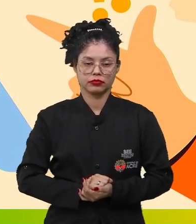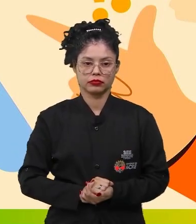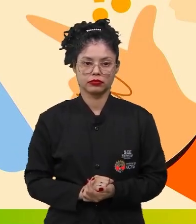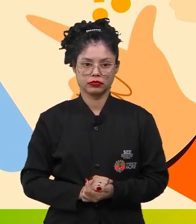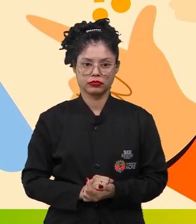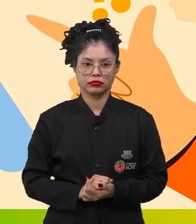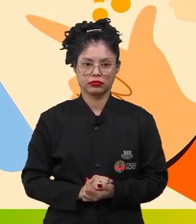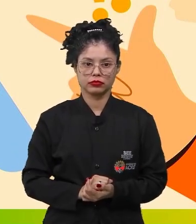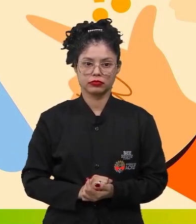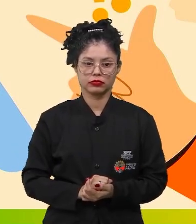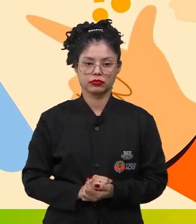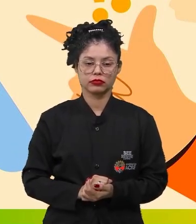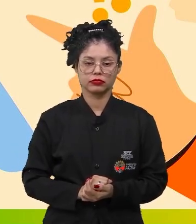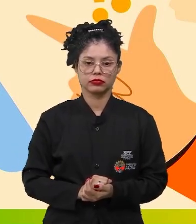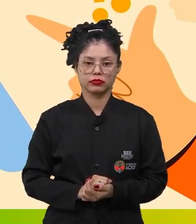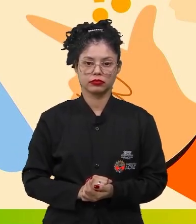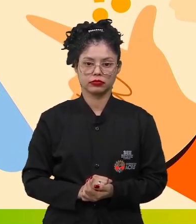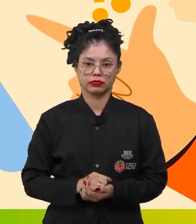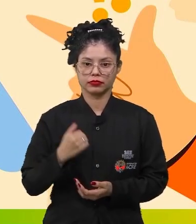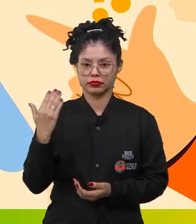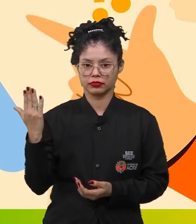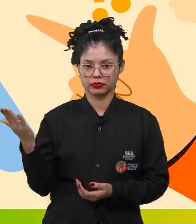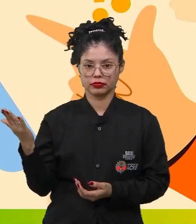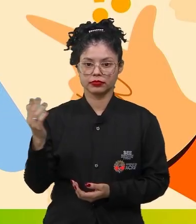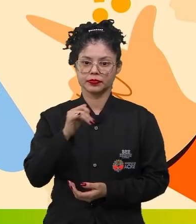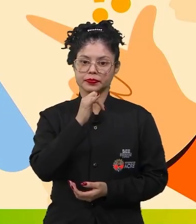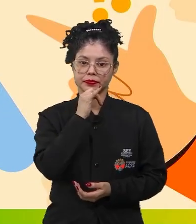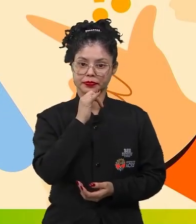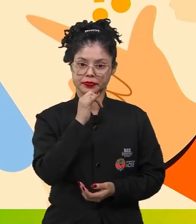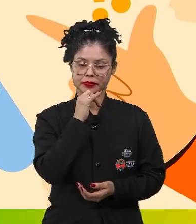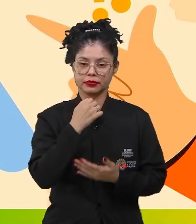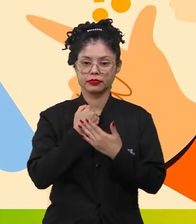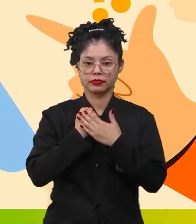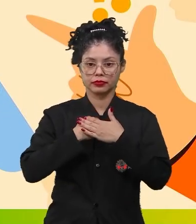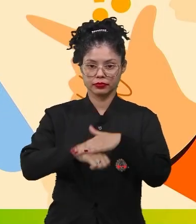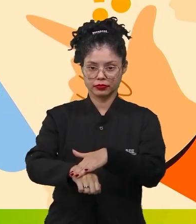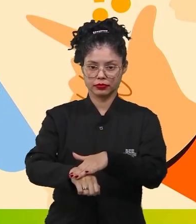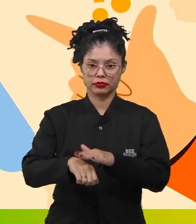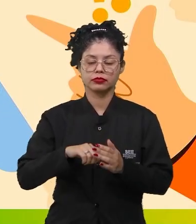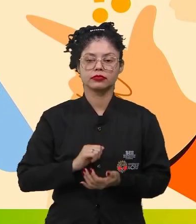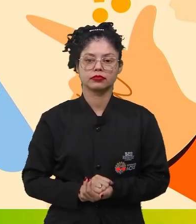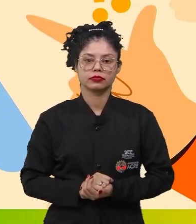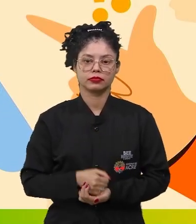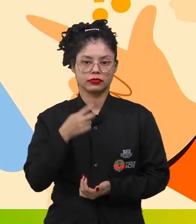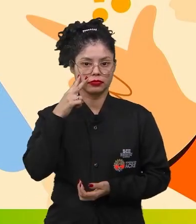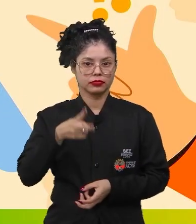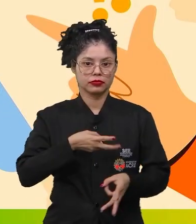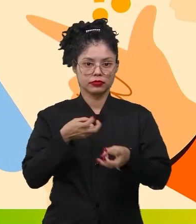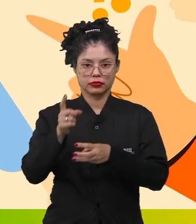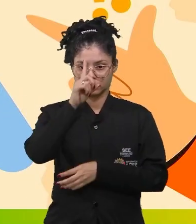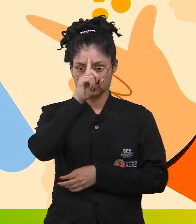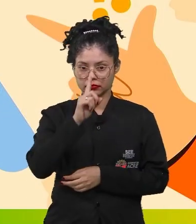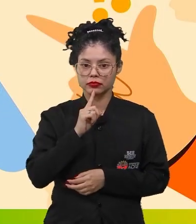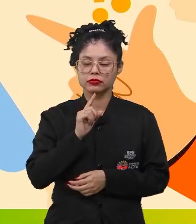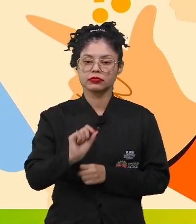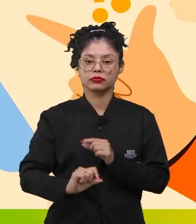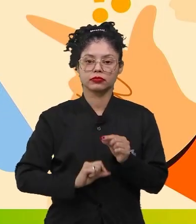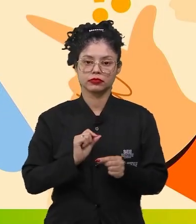pessoal. Imagem 2, a gente tem aqui um exemplo de racismo. A gente percebe na